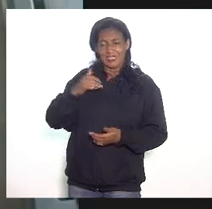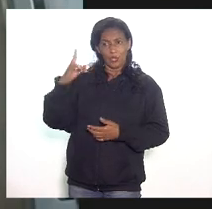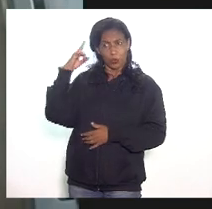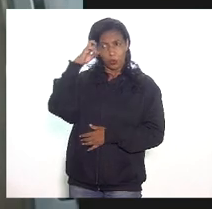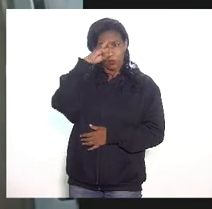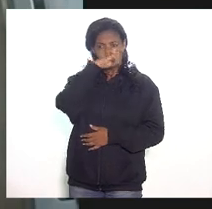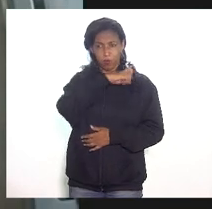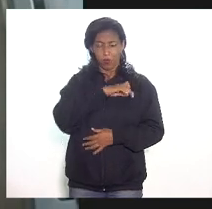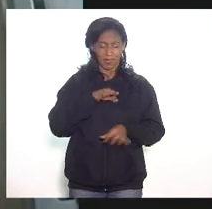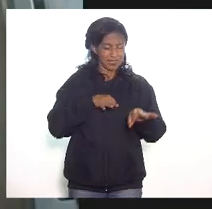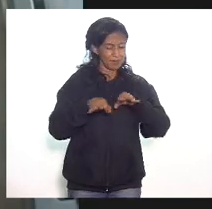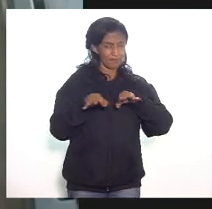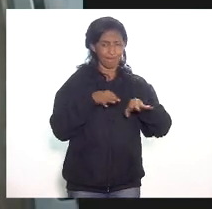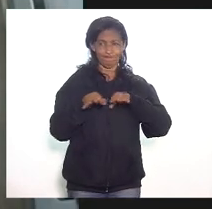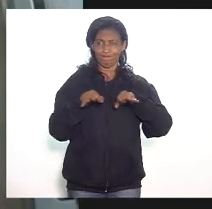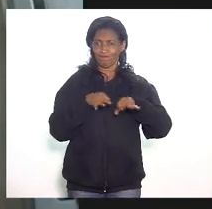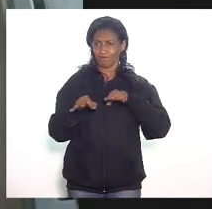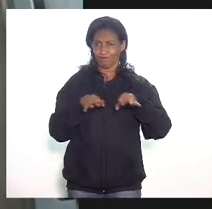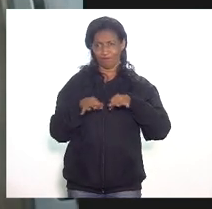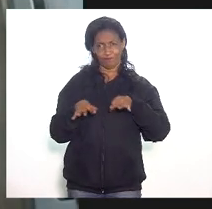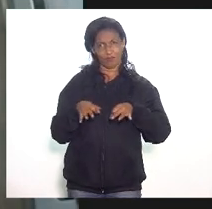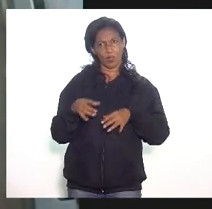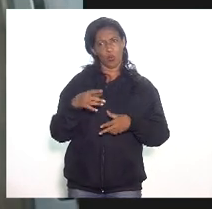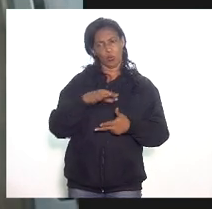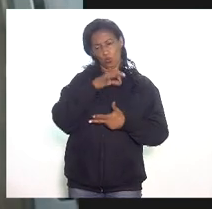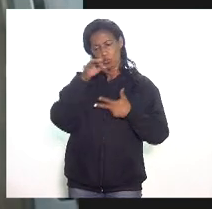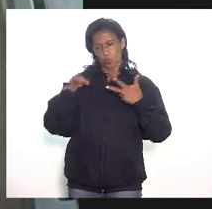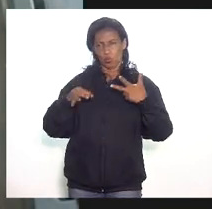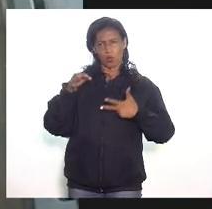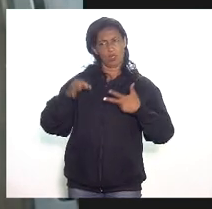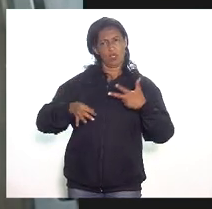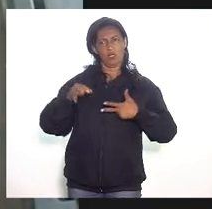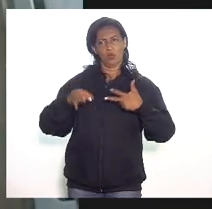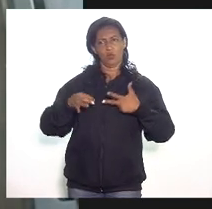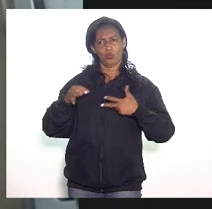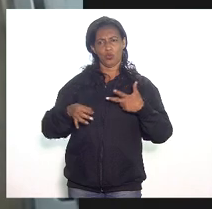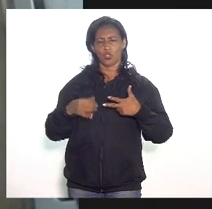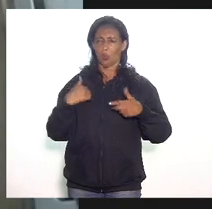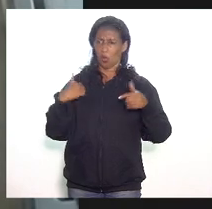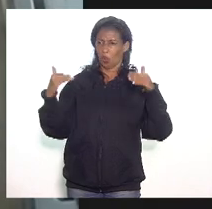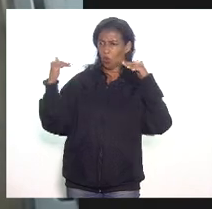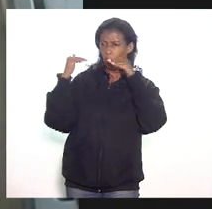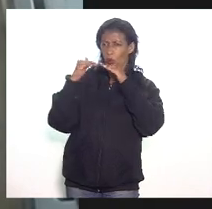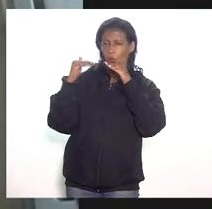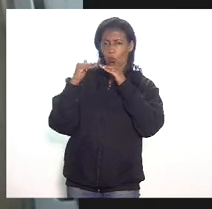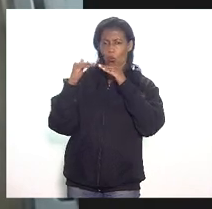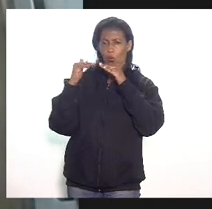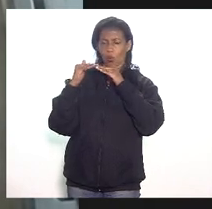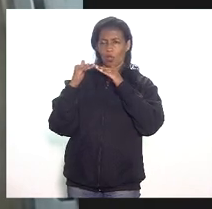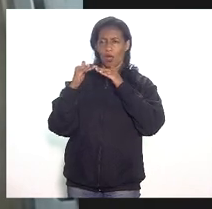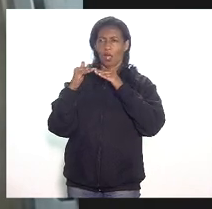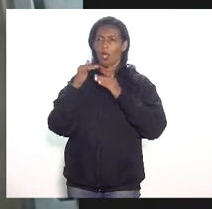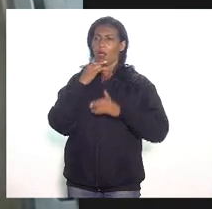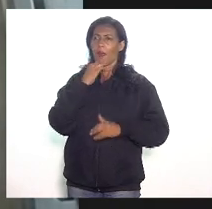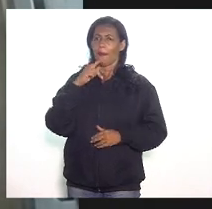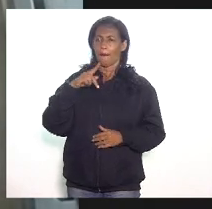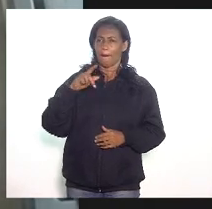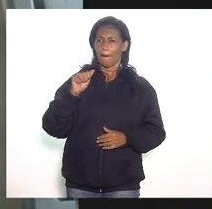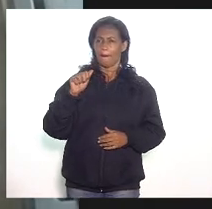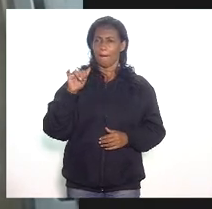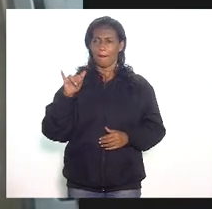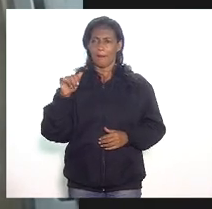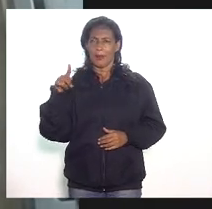esse projeto do executivo, queria concordar com o meu amigo Playboy, da fala do Playboy, que está correto.